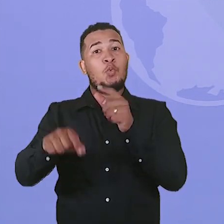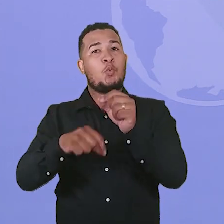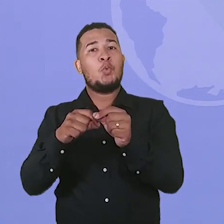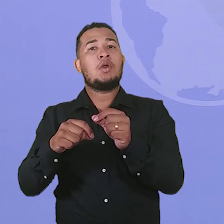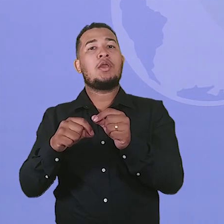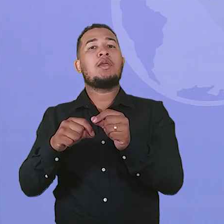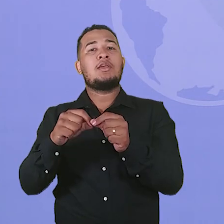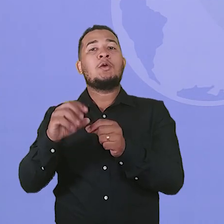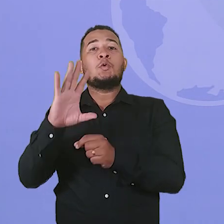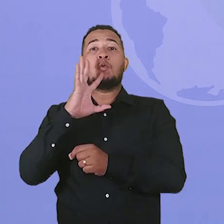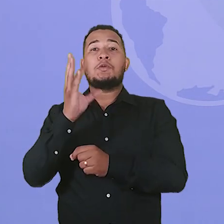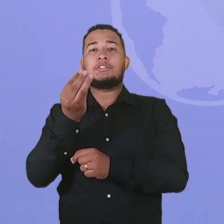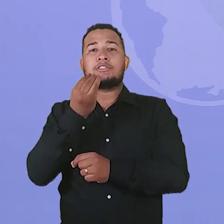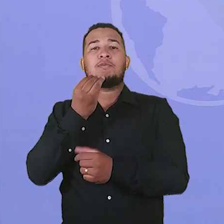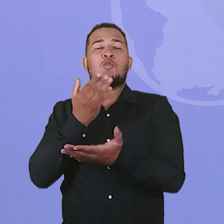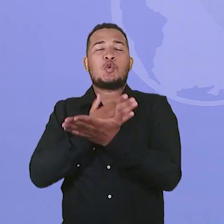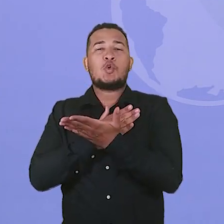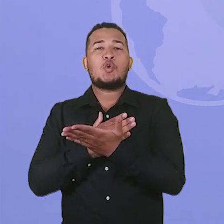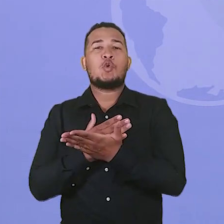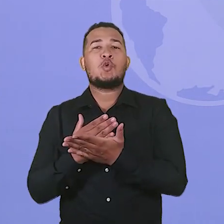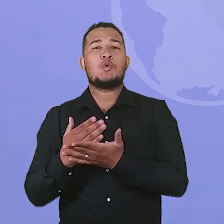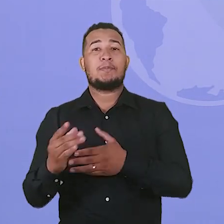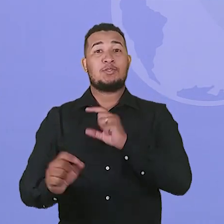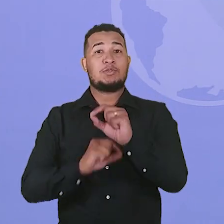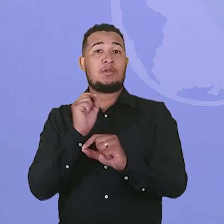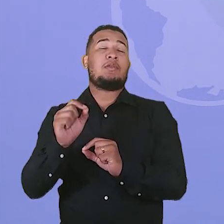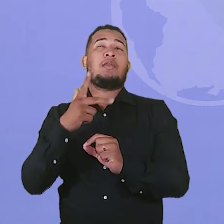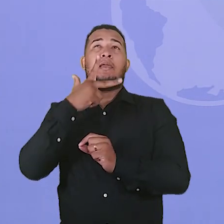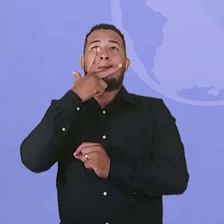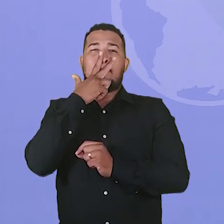o conhecimento científico ele passa a ser